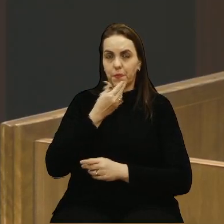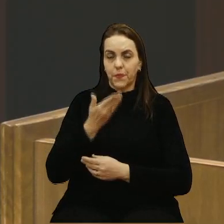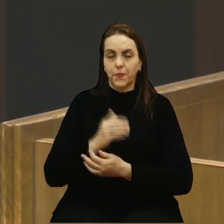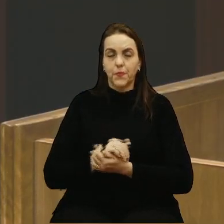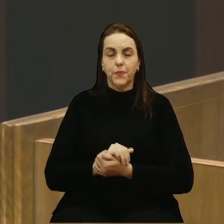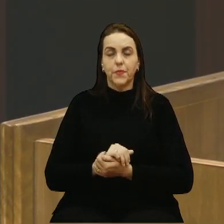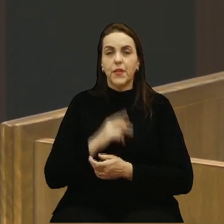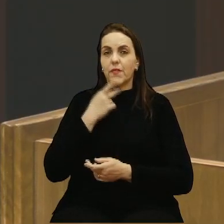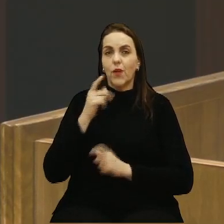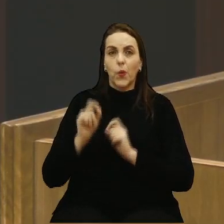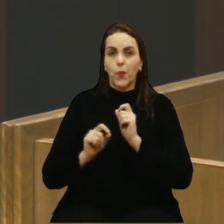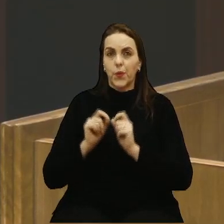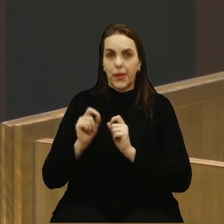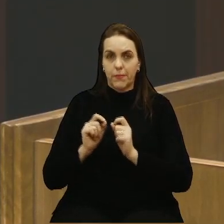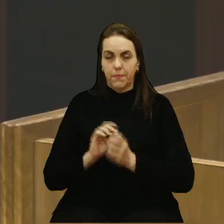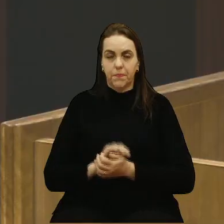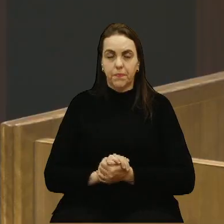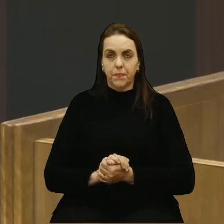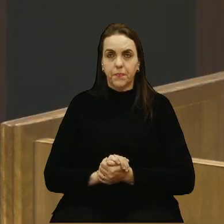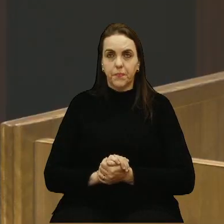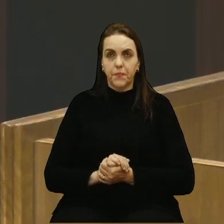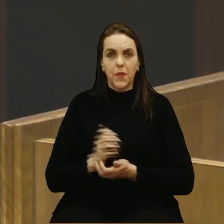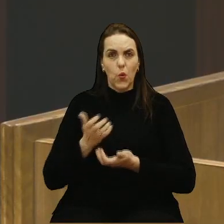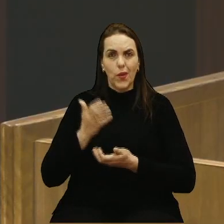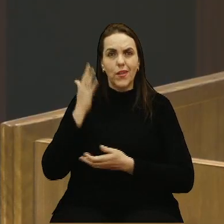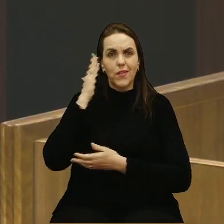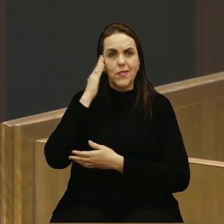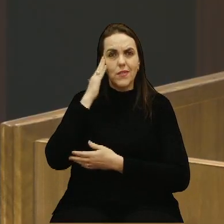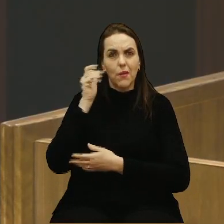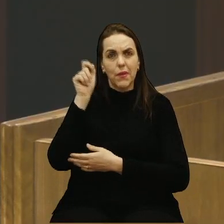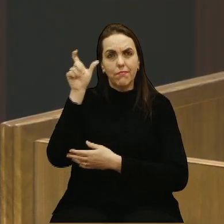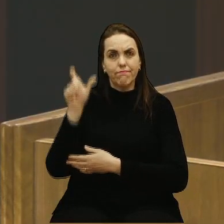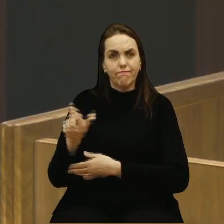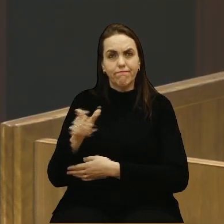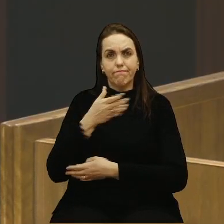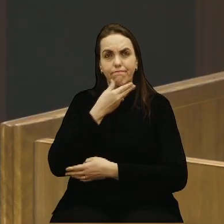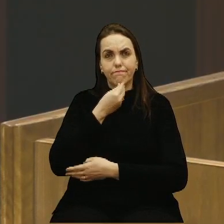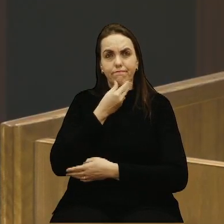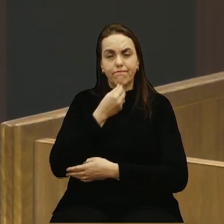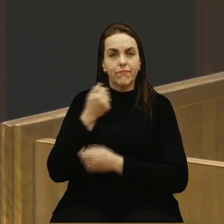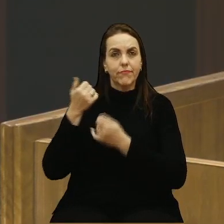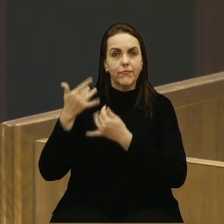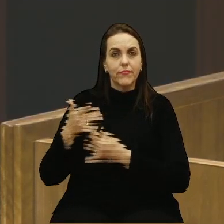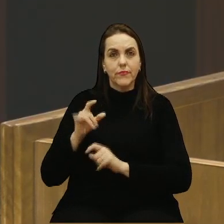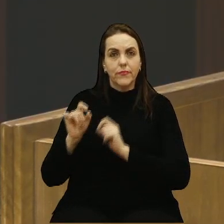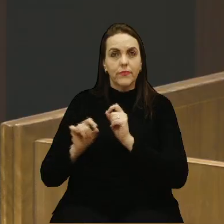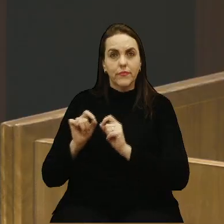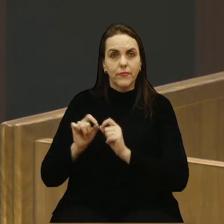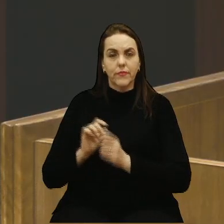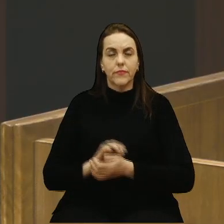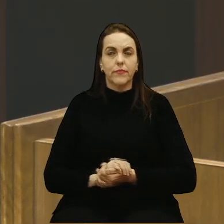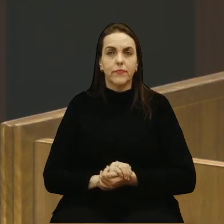que ele fala o seguinte, eu até queria saber quem é esse senhor aqui. Olha o que ele fala.